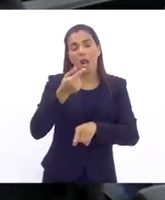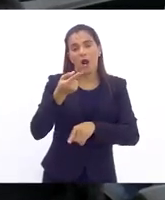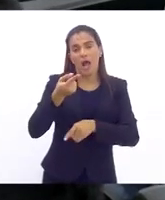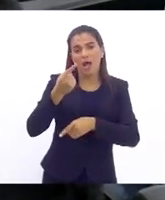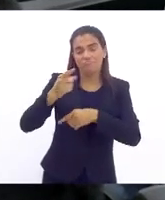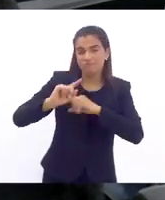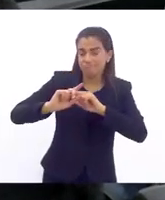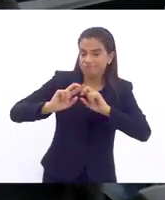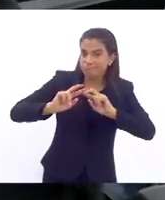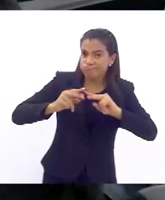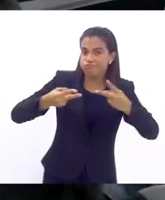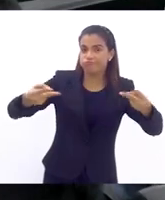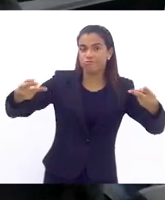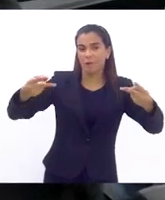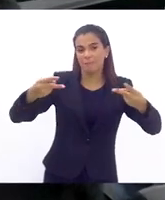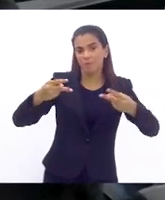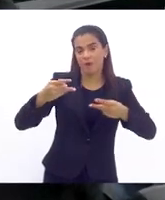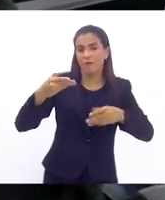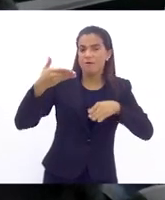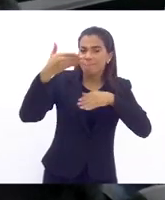ecoturismo na região